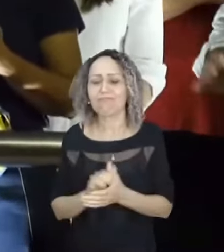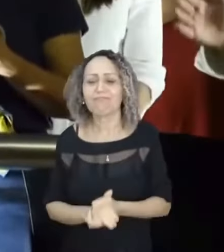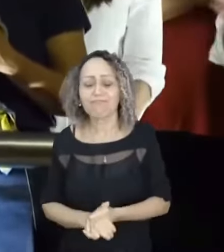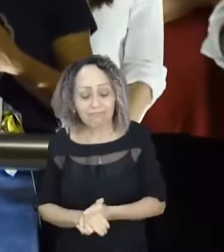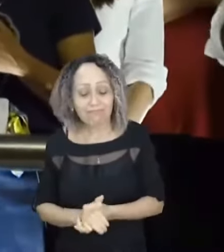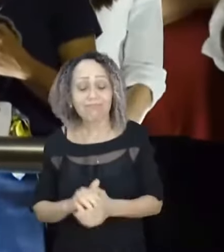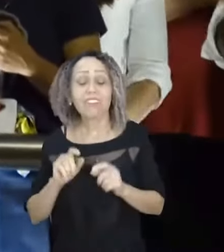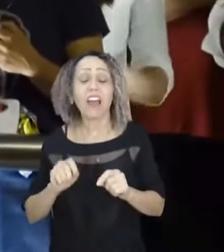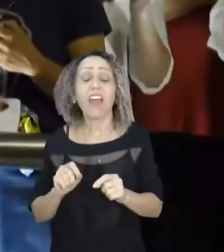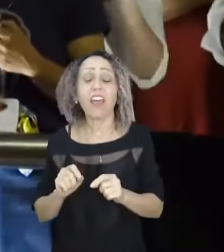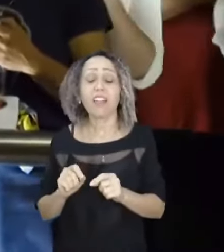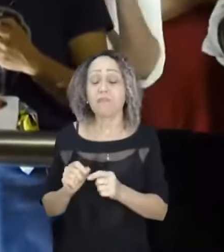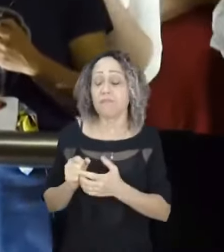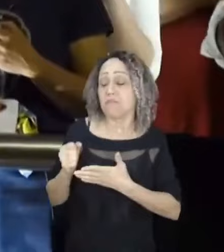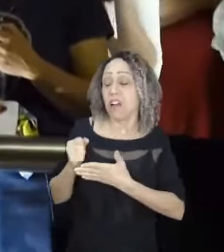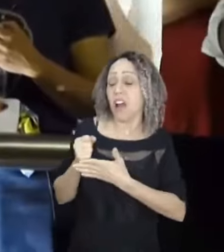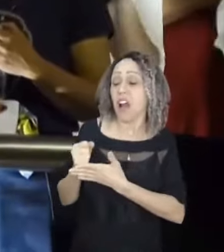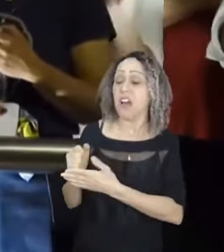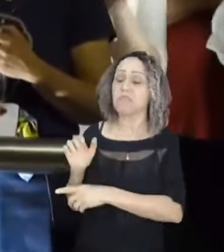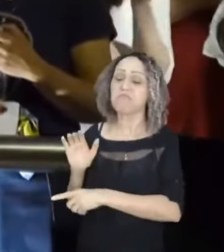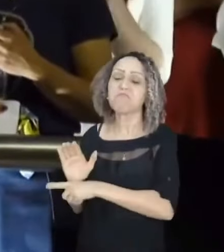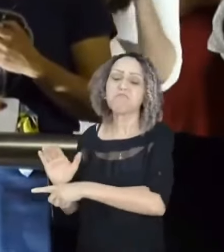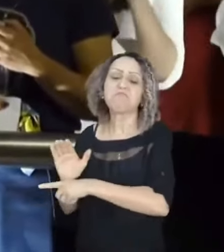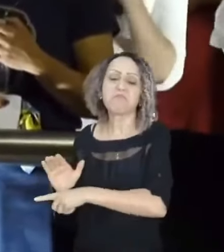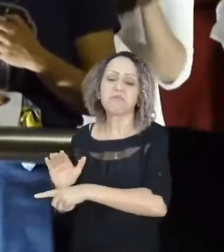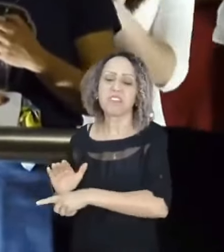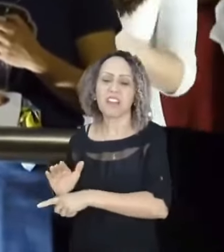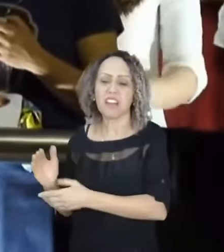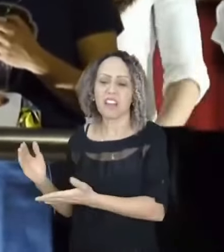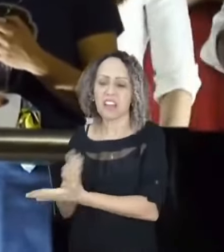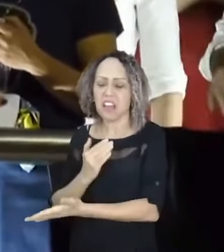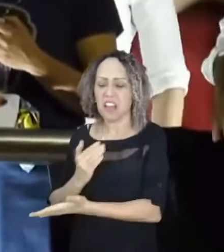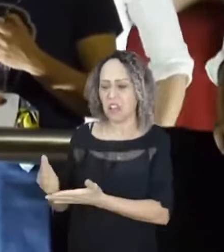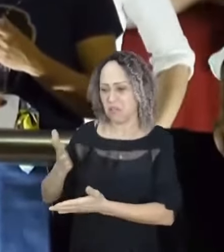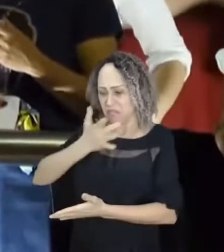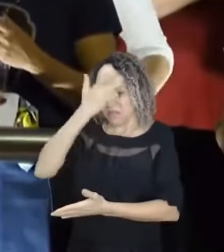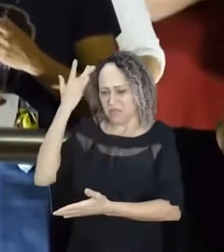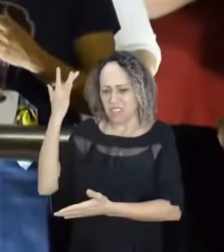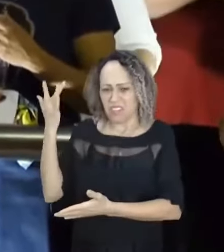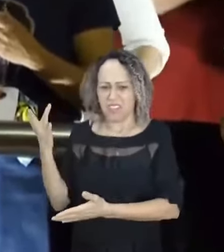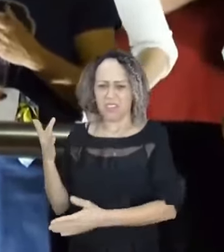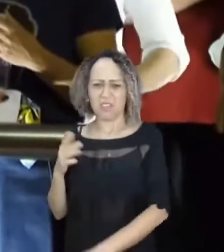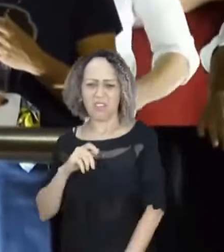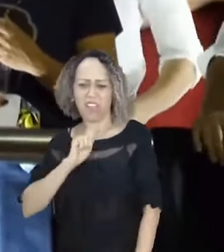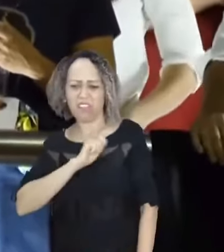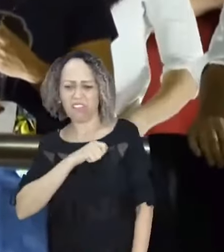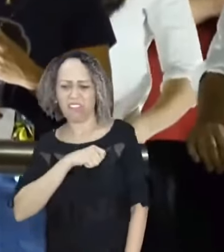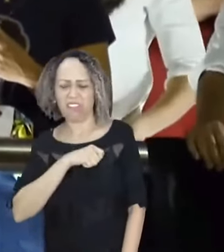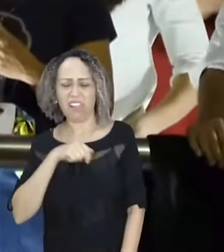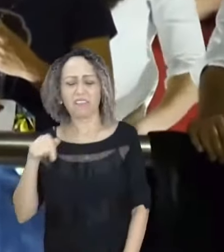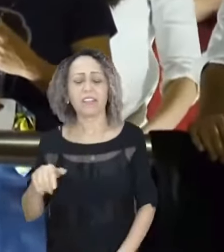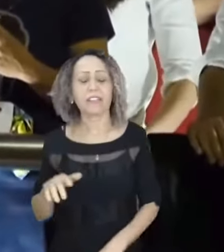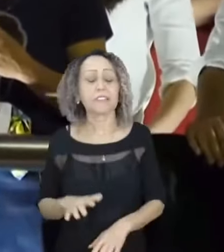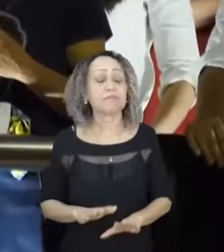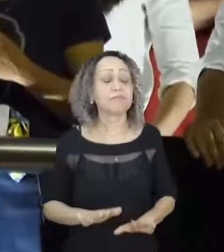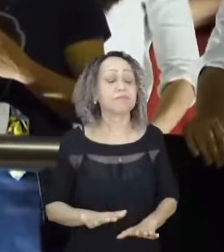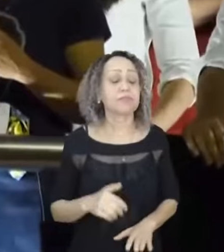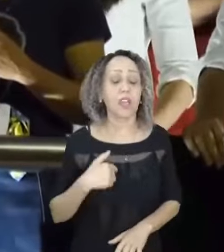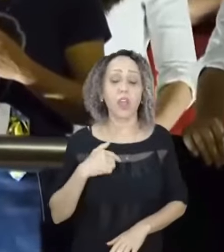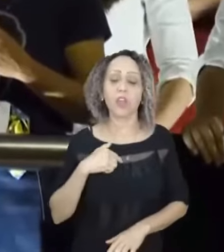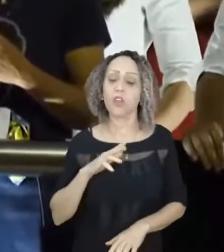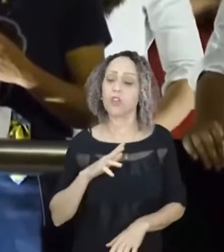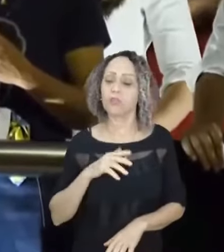país. Eu estou aqui de cabeça erguida e quero dizer alto e bom